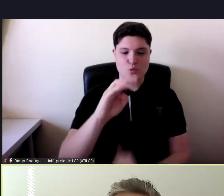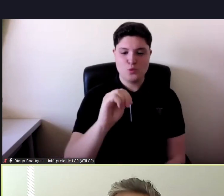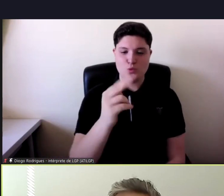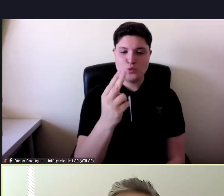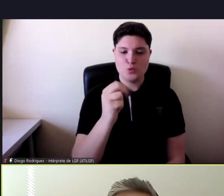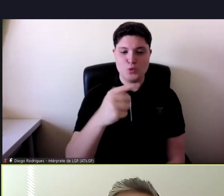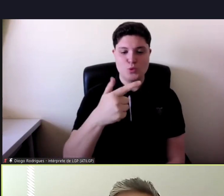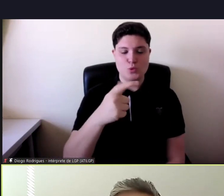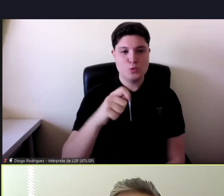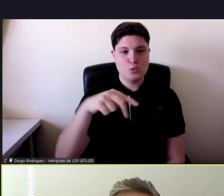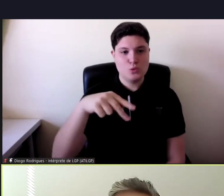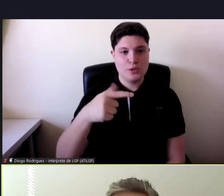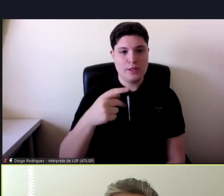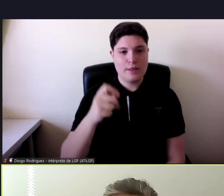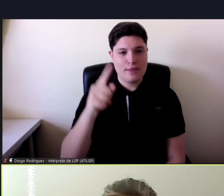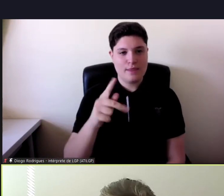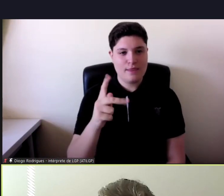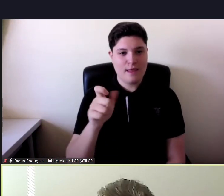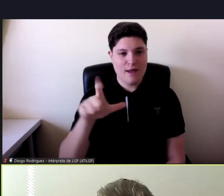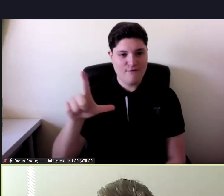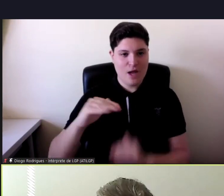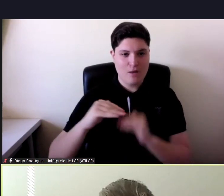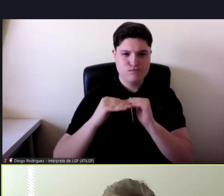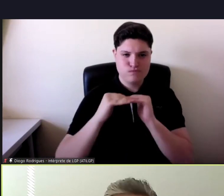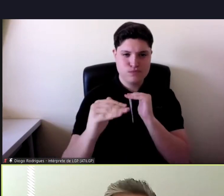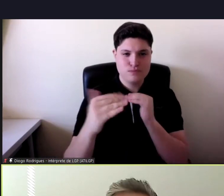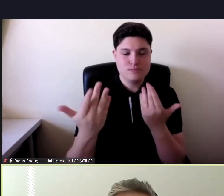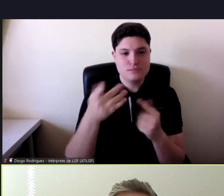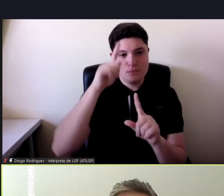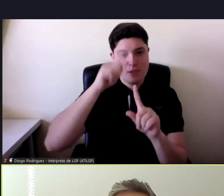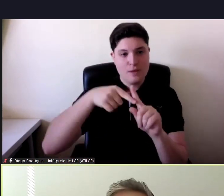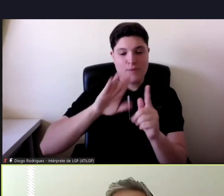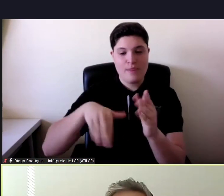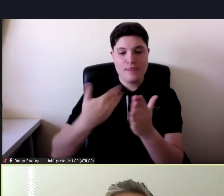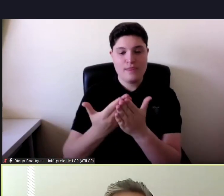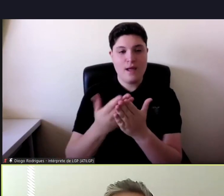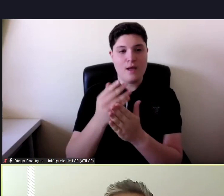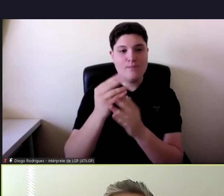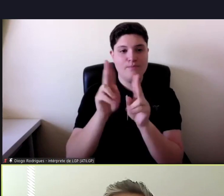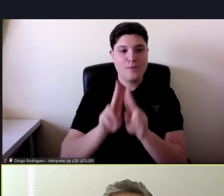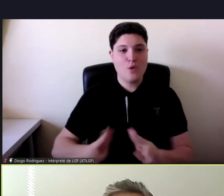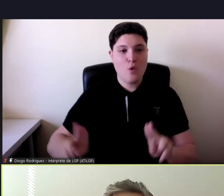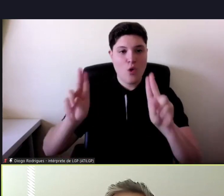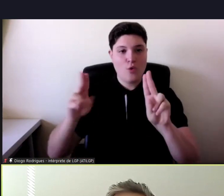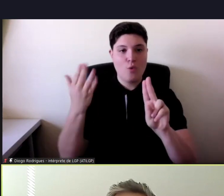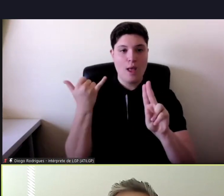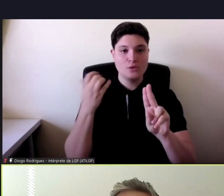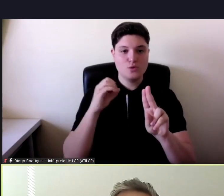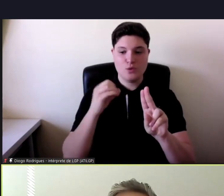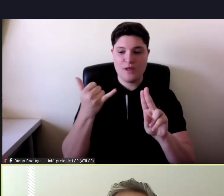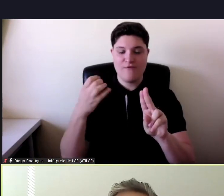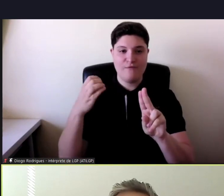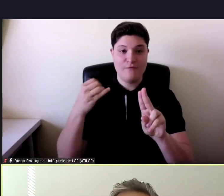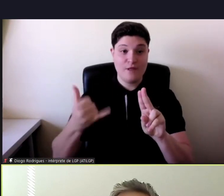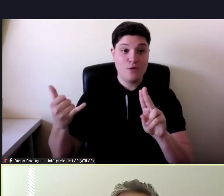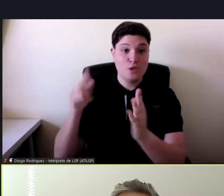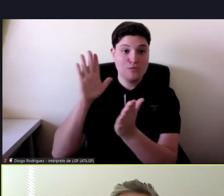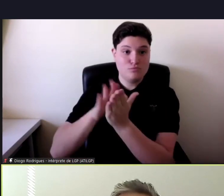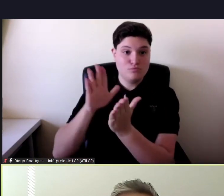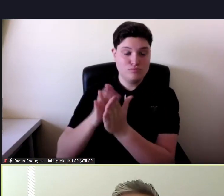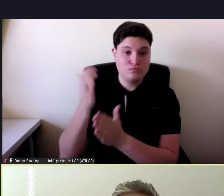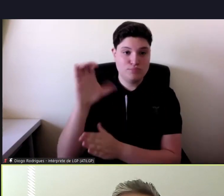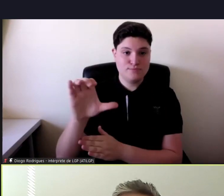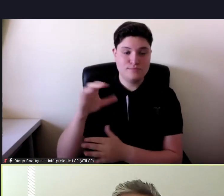da Agenda 2030, este publicado pelas Nações Unidas em 22, que conclui que não ter